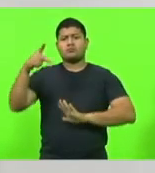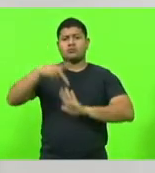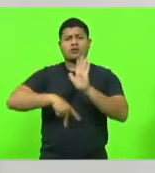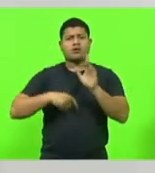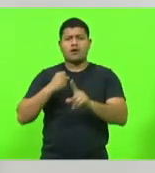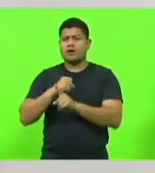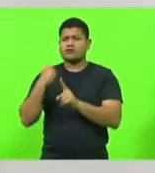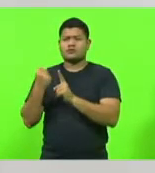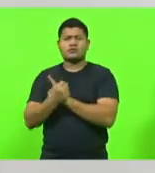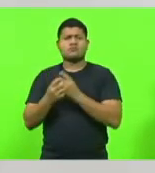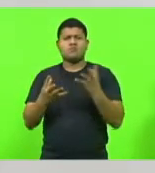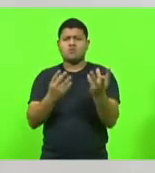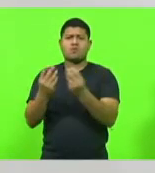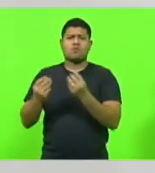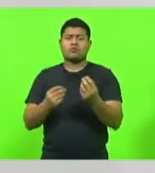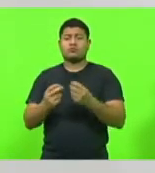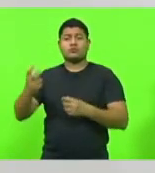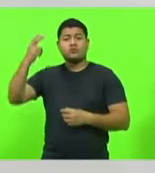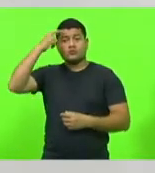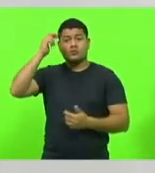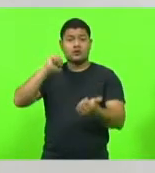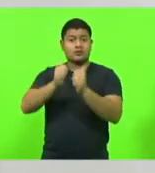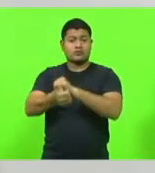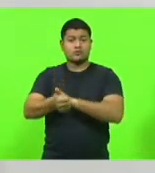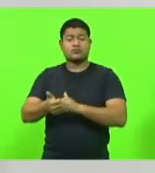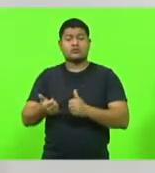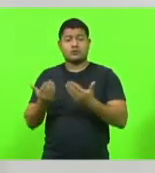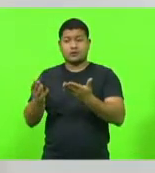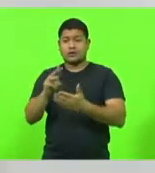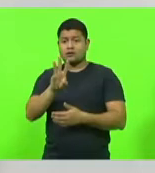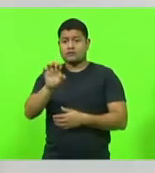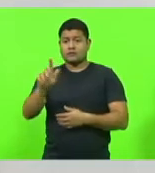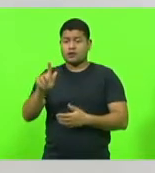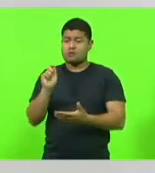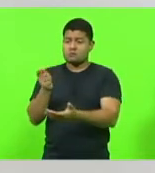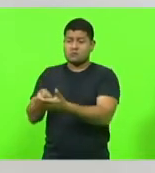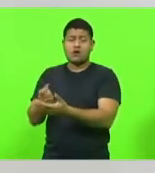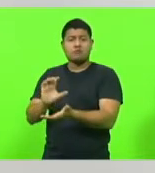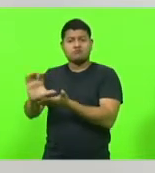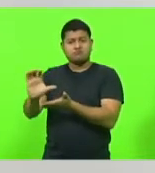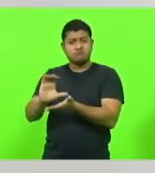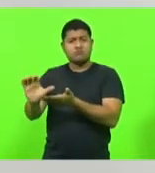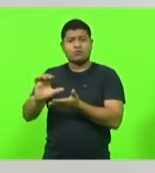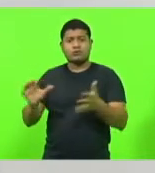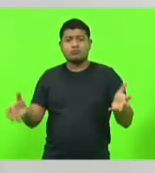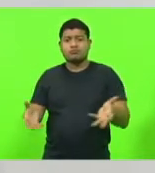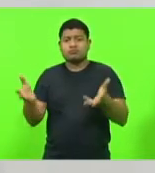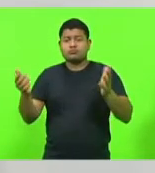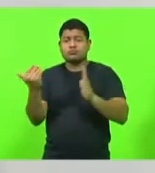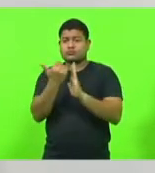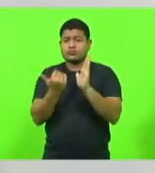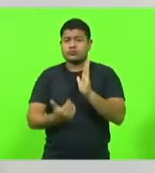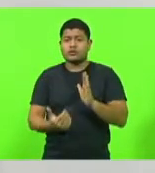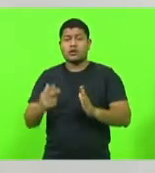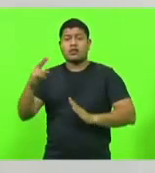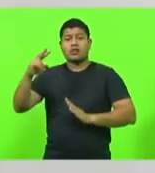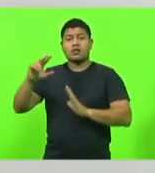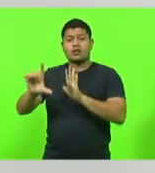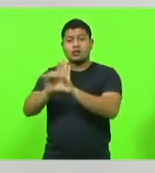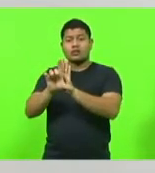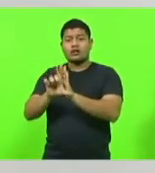sociais, culturais e esportivos que a empresa financia, através de programas de incentivo como a Lei de Esporte,